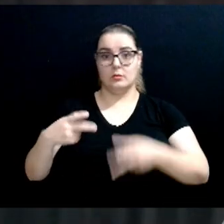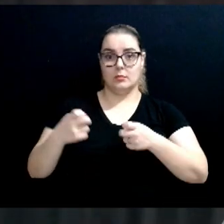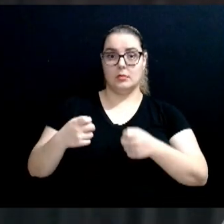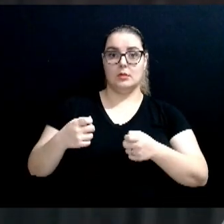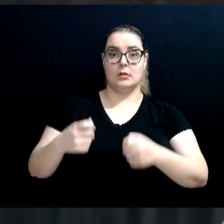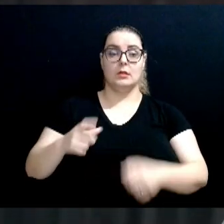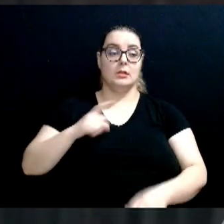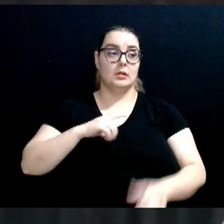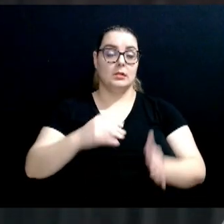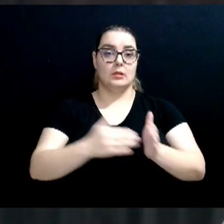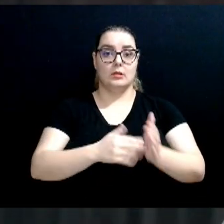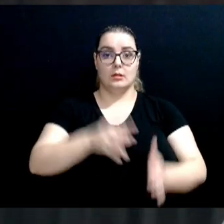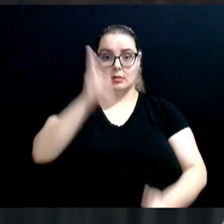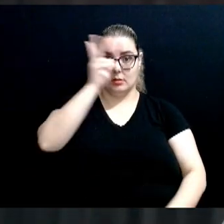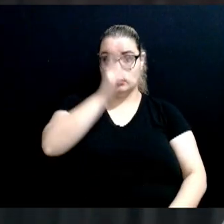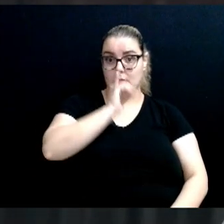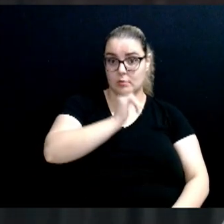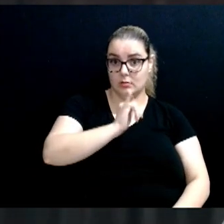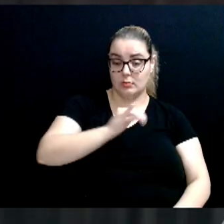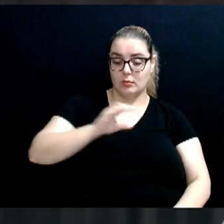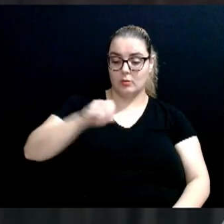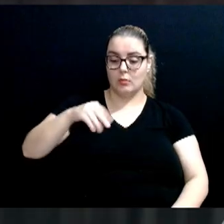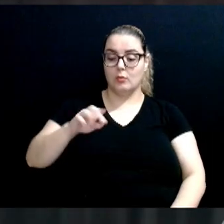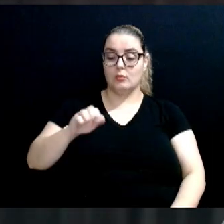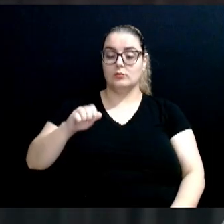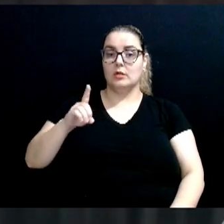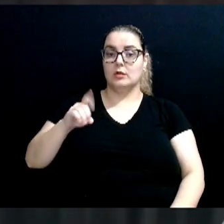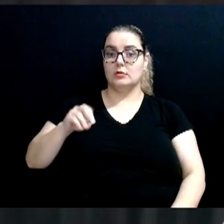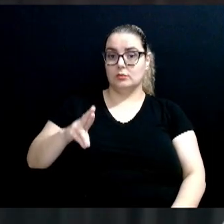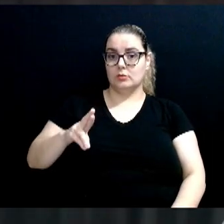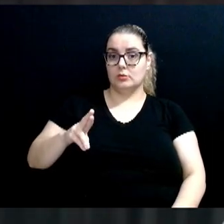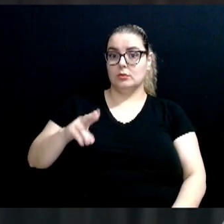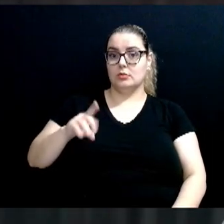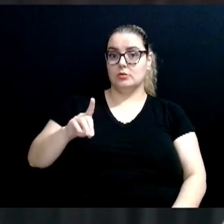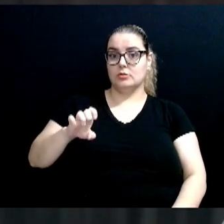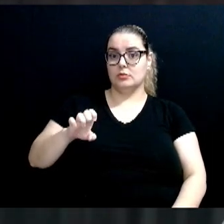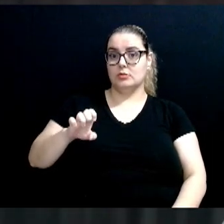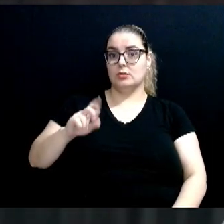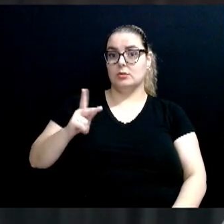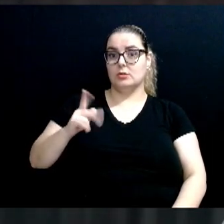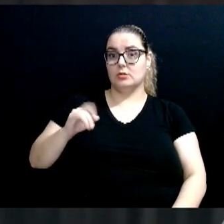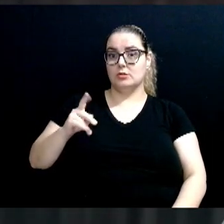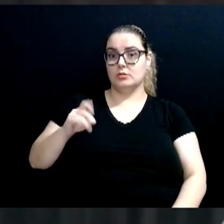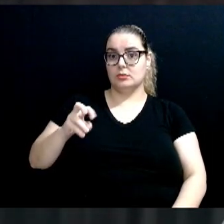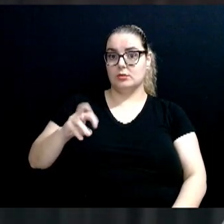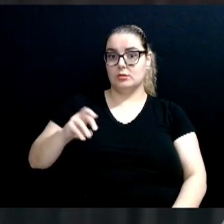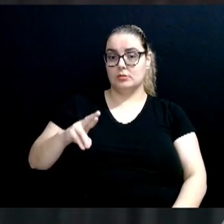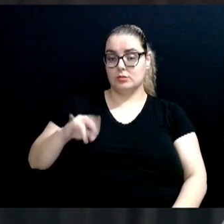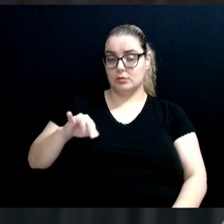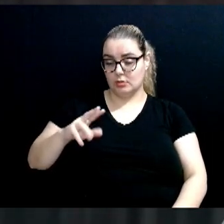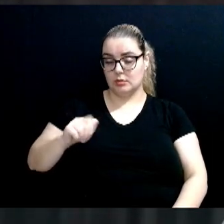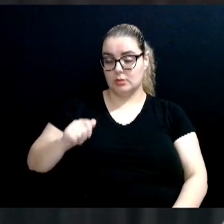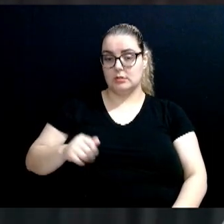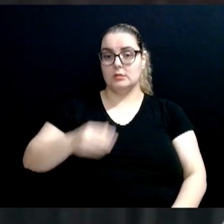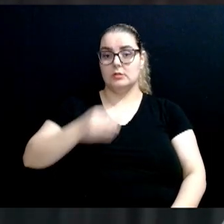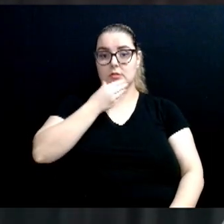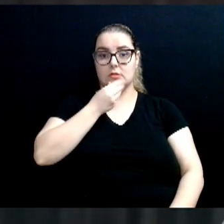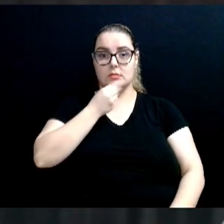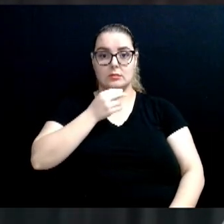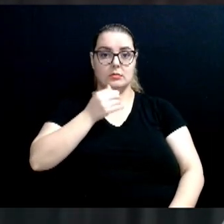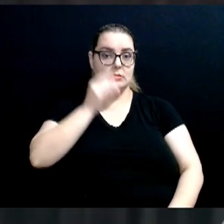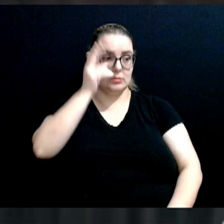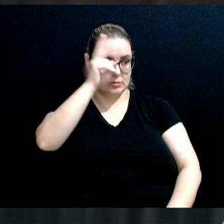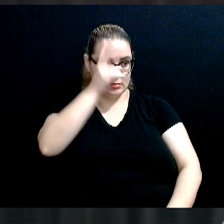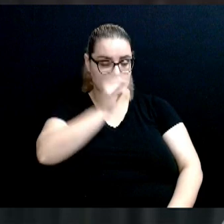de Histórias, e em um momento, conta a história de um adolescente, que ele foi para uma casa, na época era FEBEM, né,